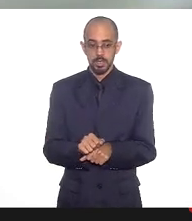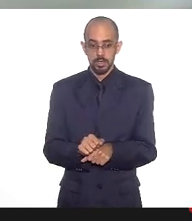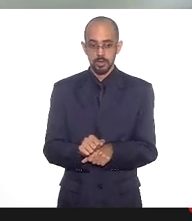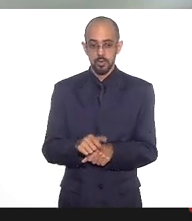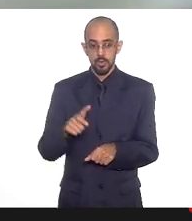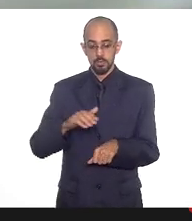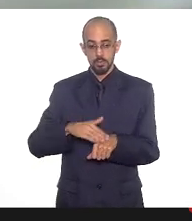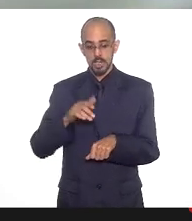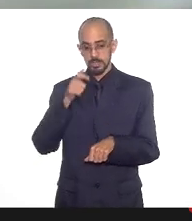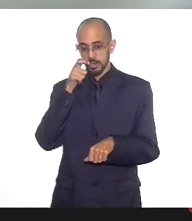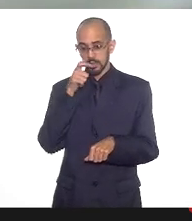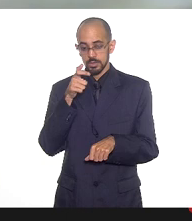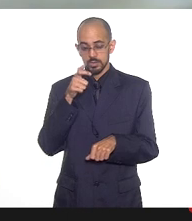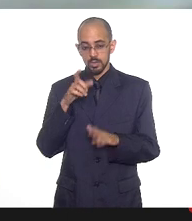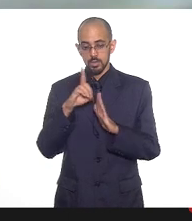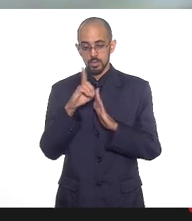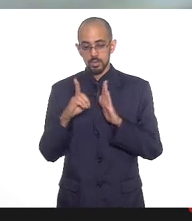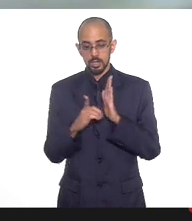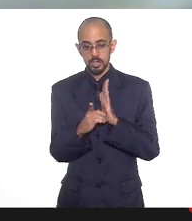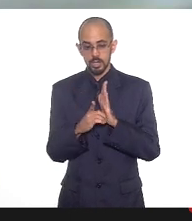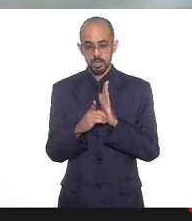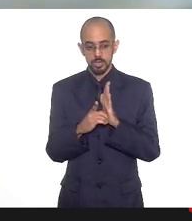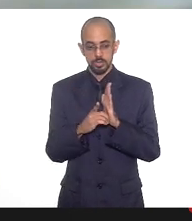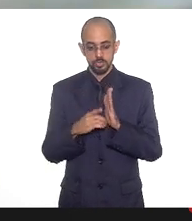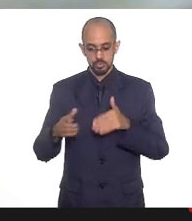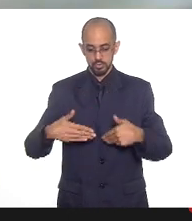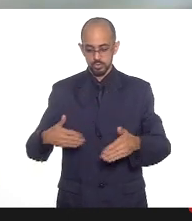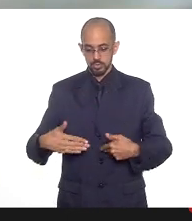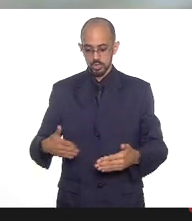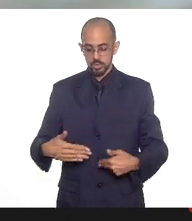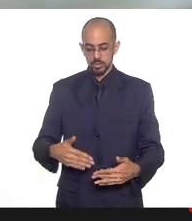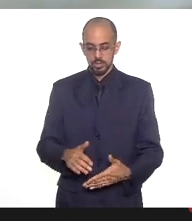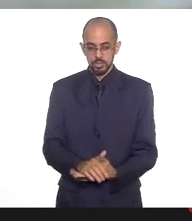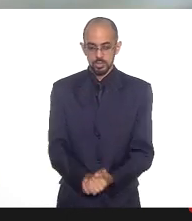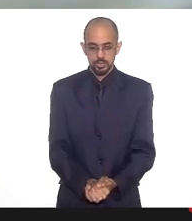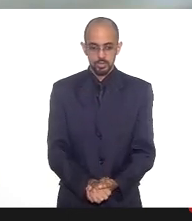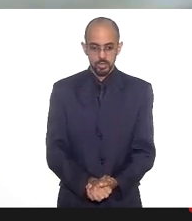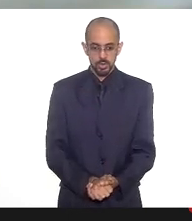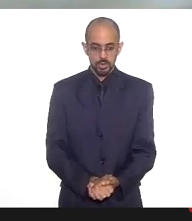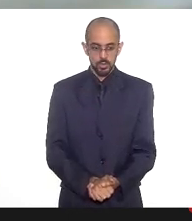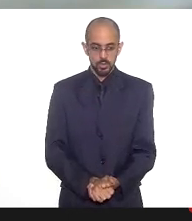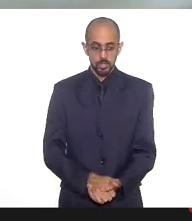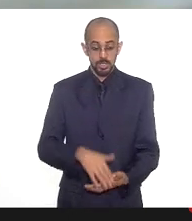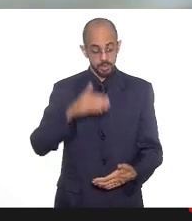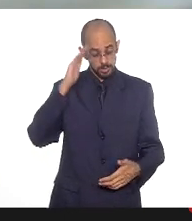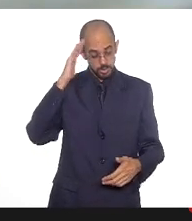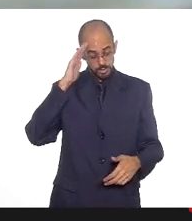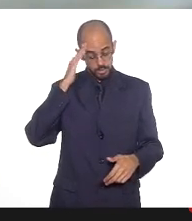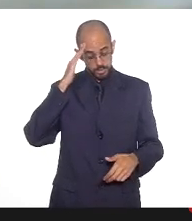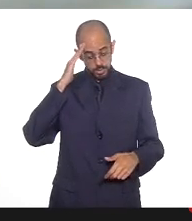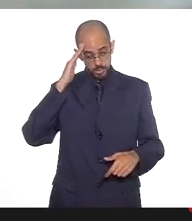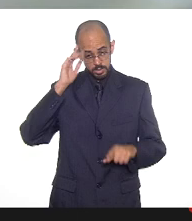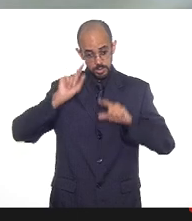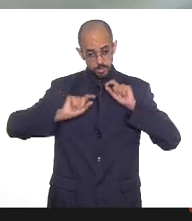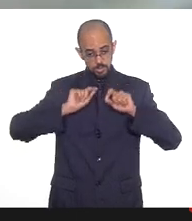atenção a lei do Repetro Industrialização, a interprete de forma